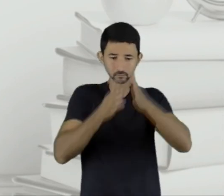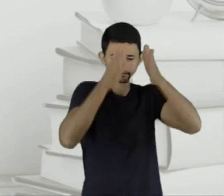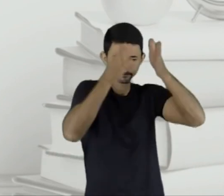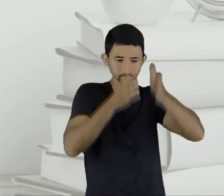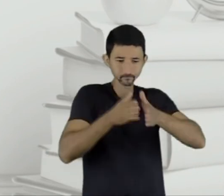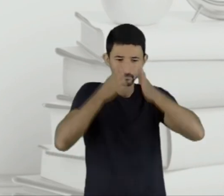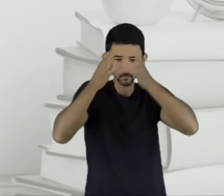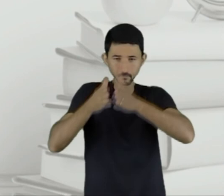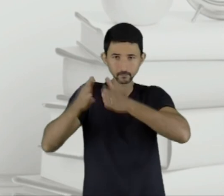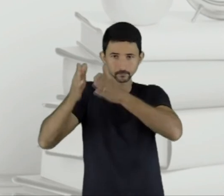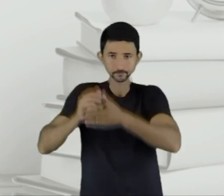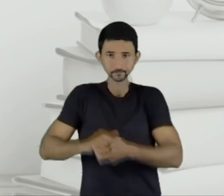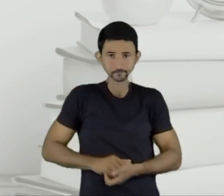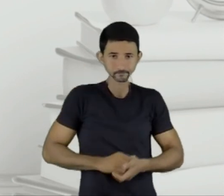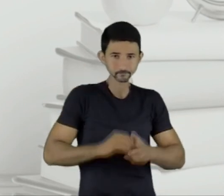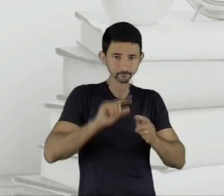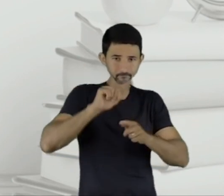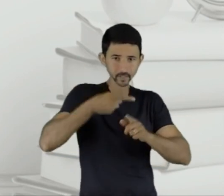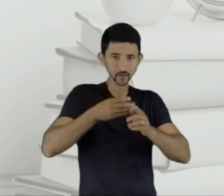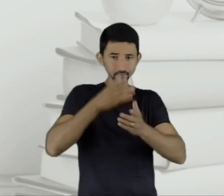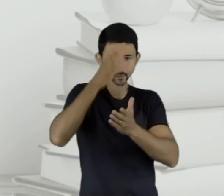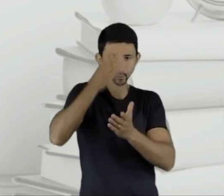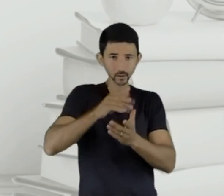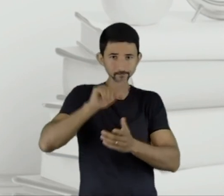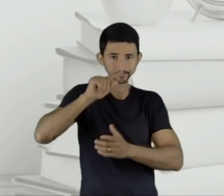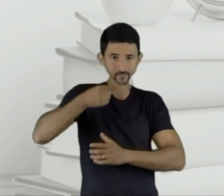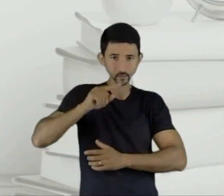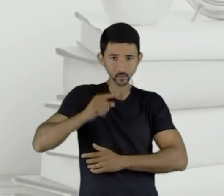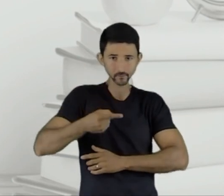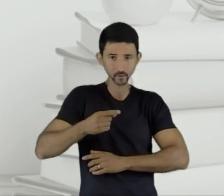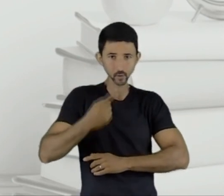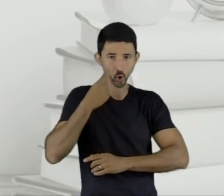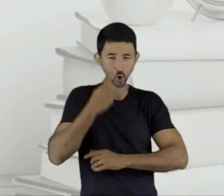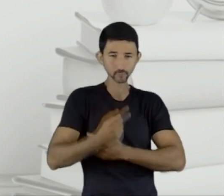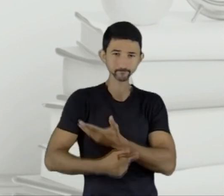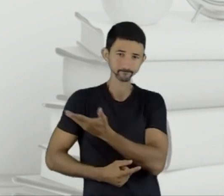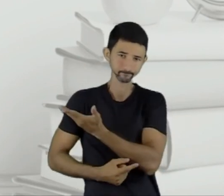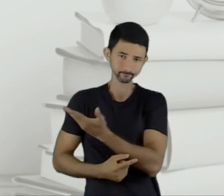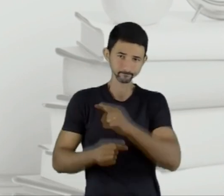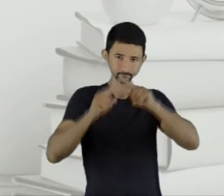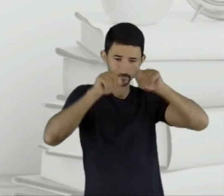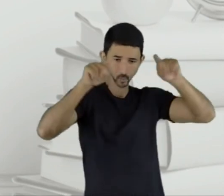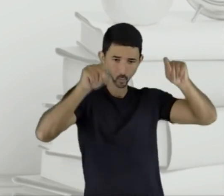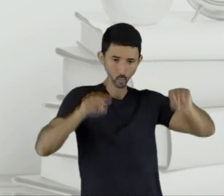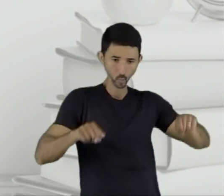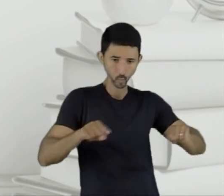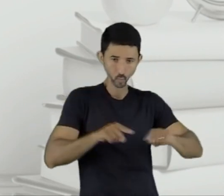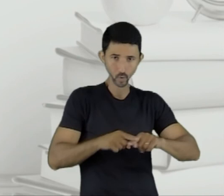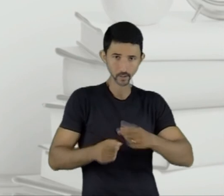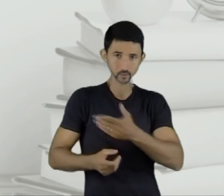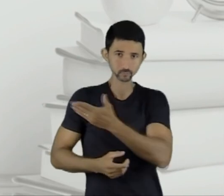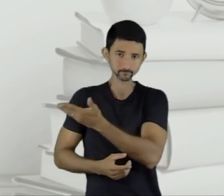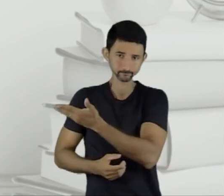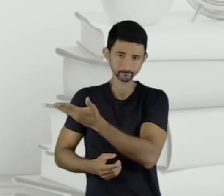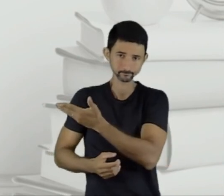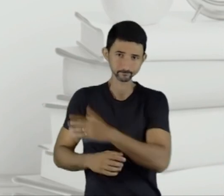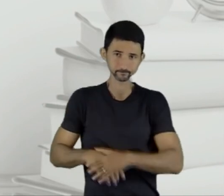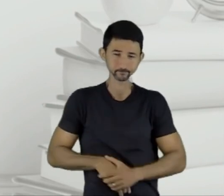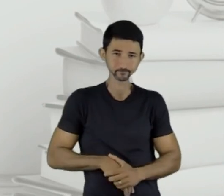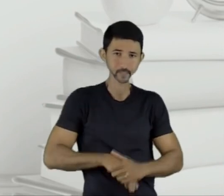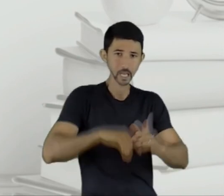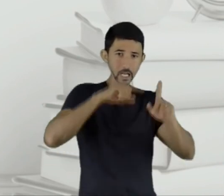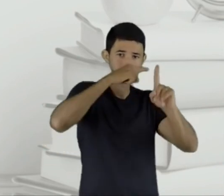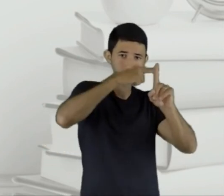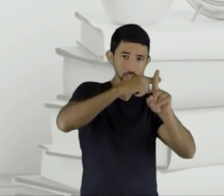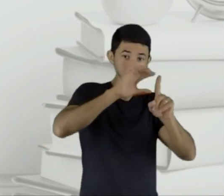na mesma coluna com uma vírgula aninhada à outra. É o que você vê na tabela. Adicionamos ou subtraímos as unidades